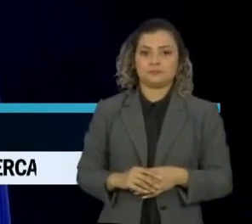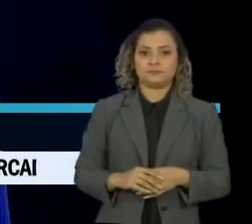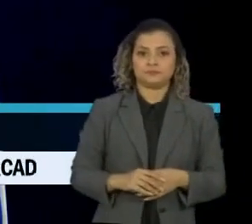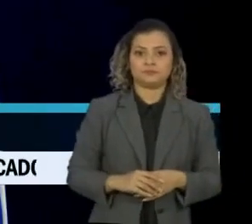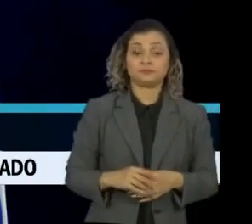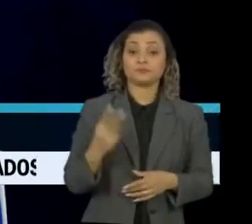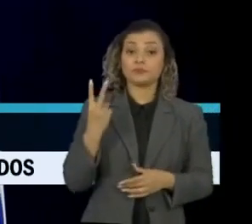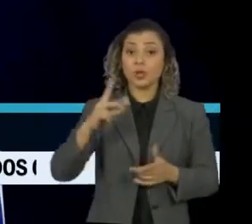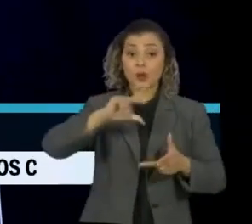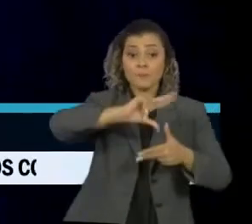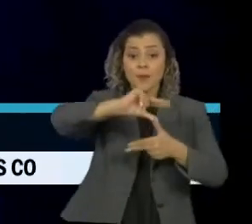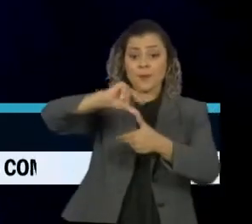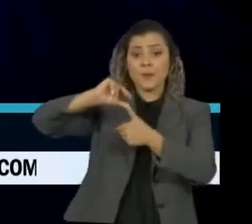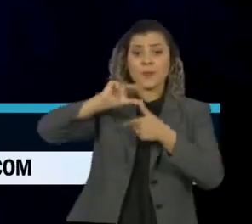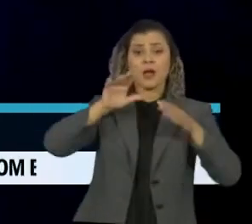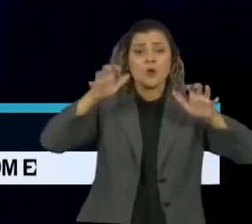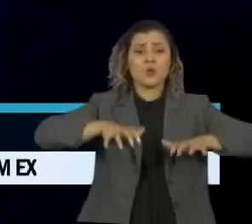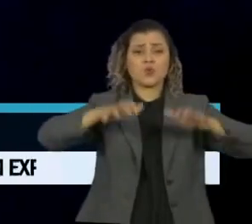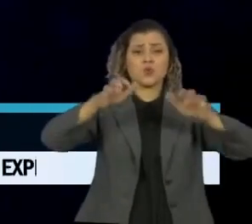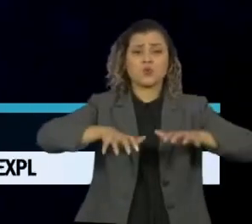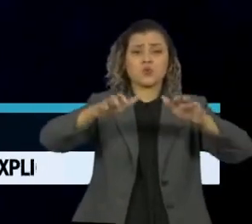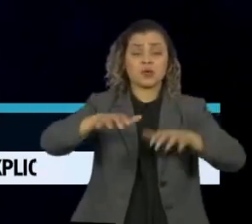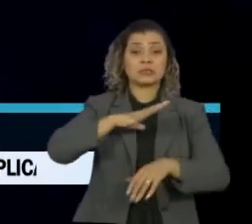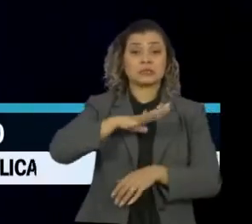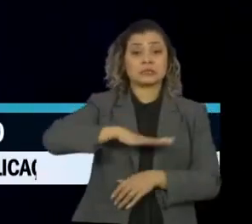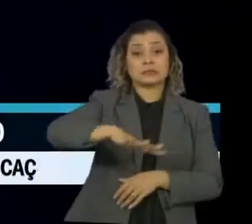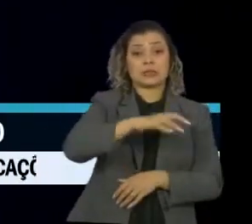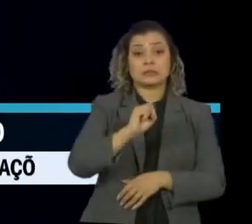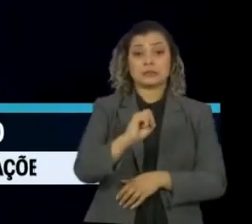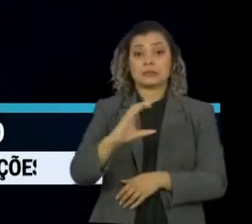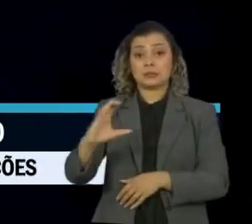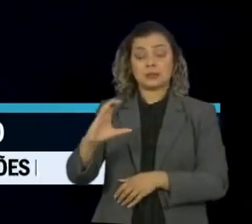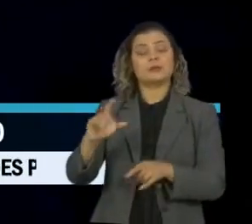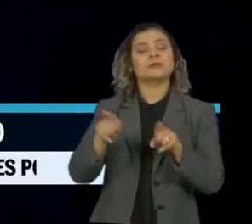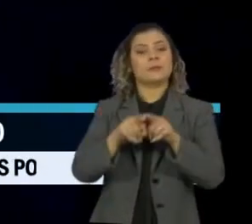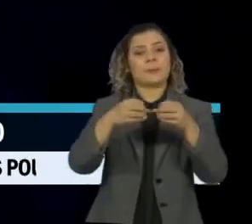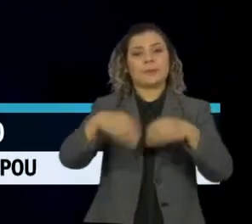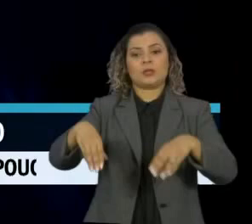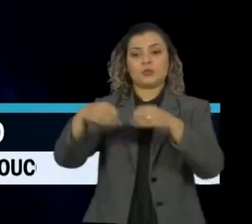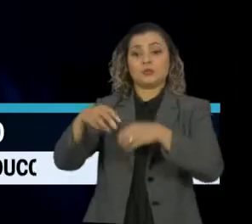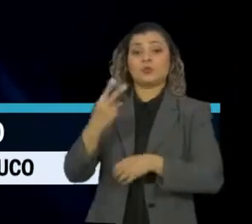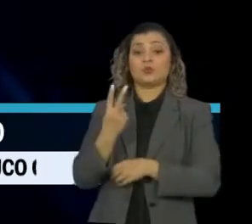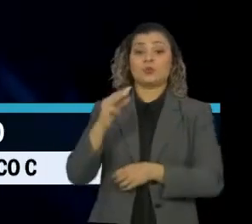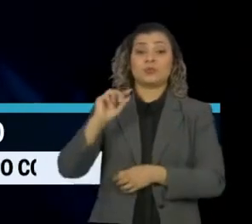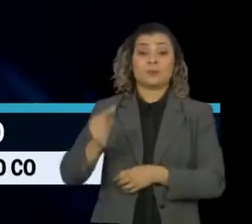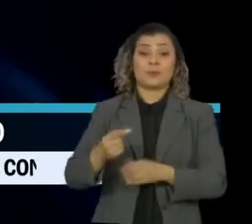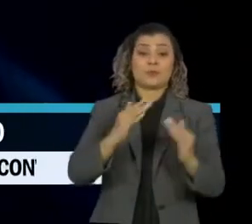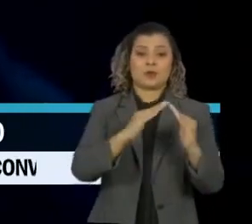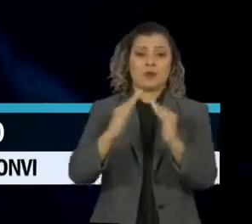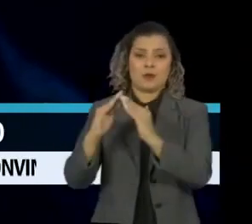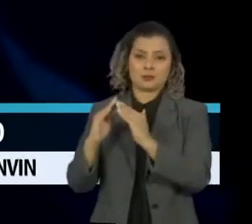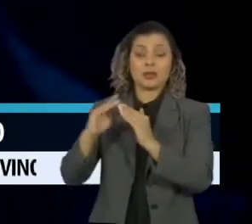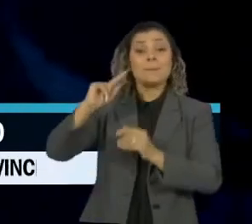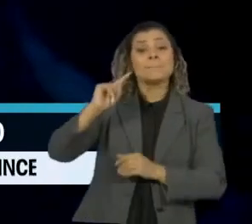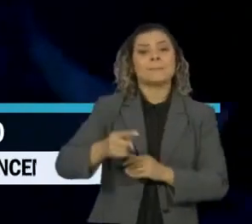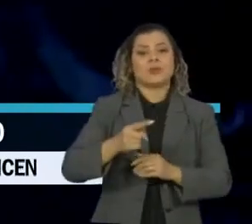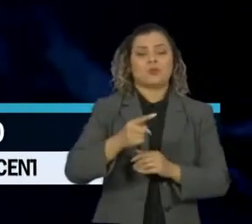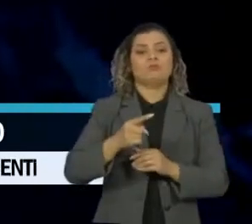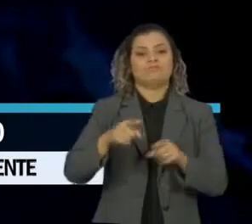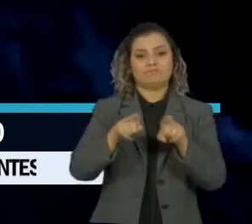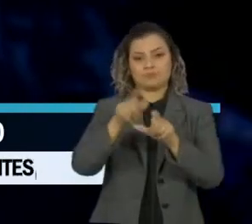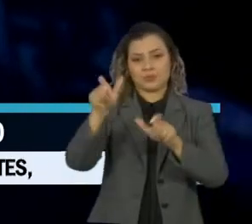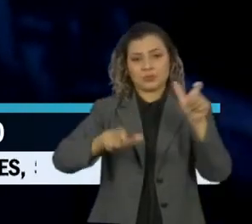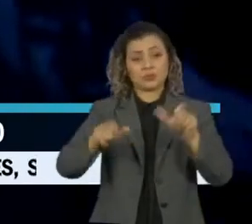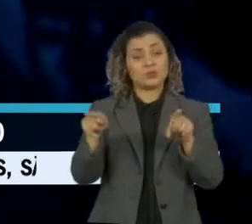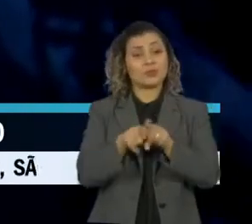2 tornados e tempestades que atingiram cidades de Santa Catarina danificaram mais de 2.000 casas, deixaram 1.000 desabrigados e